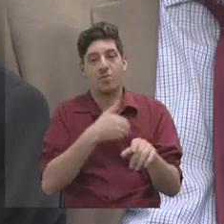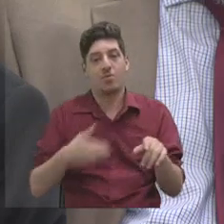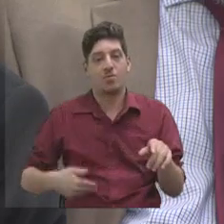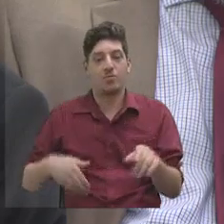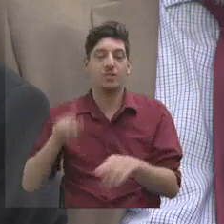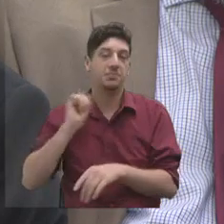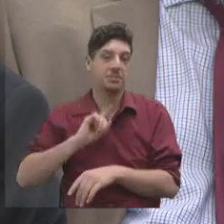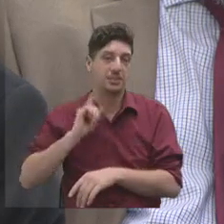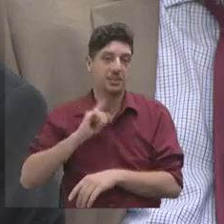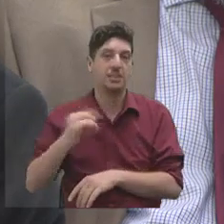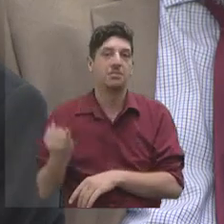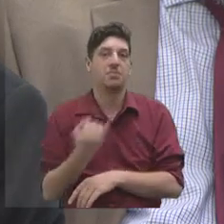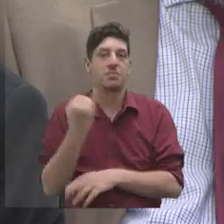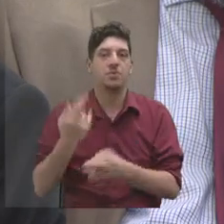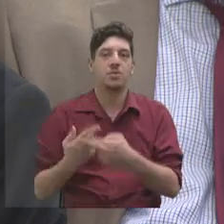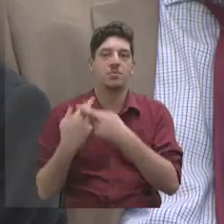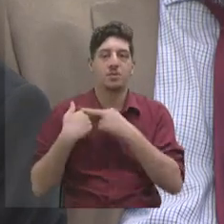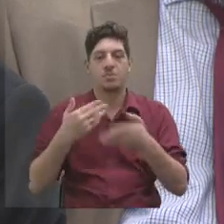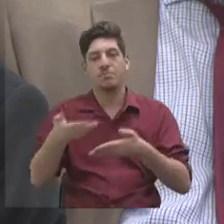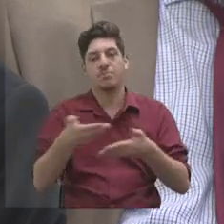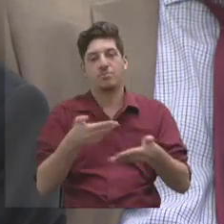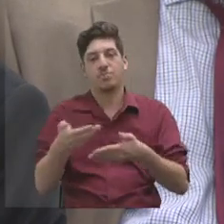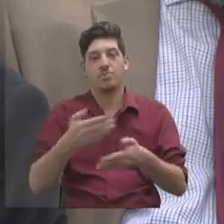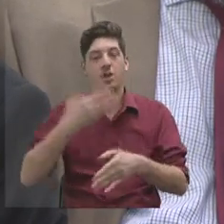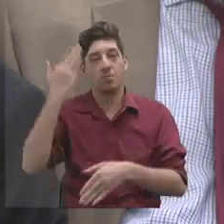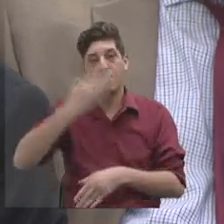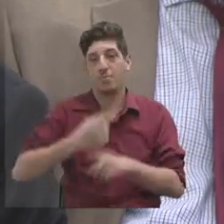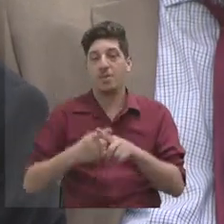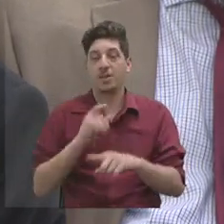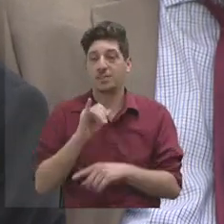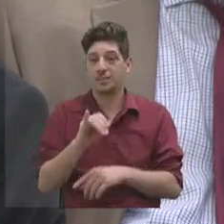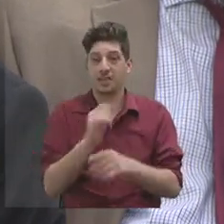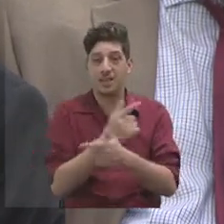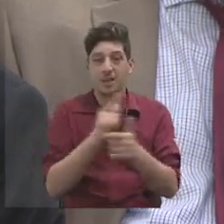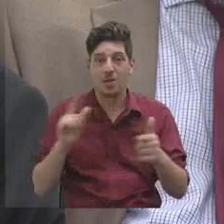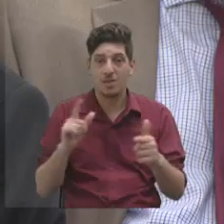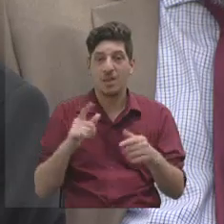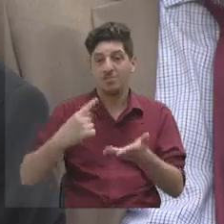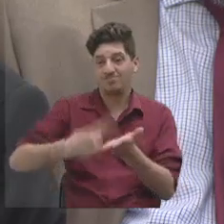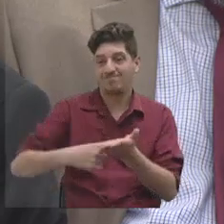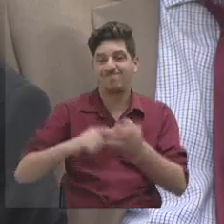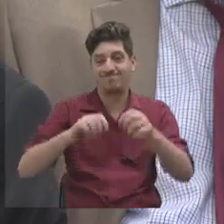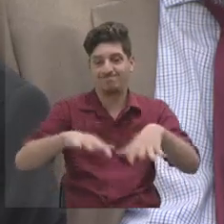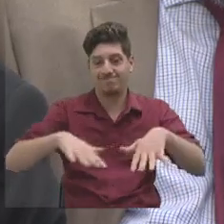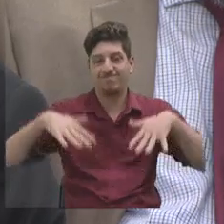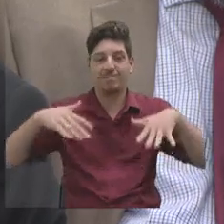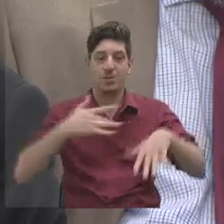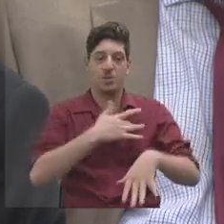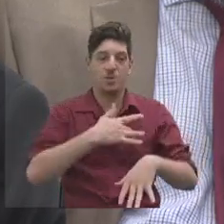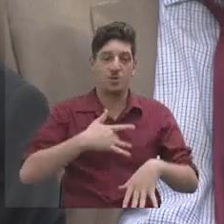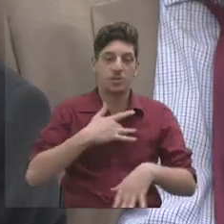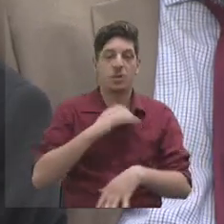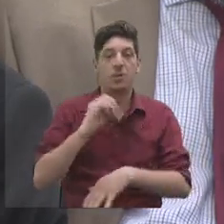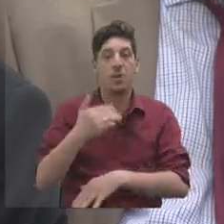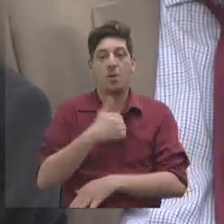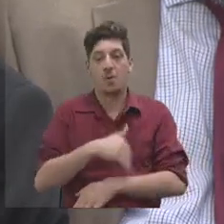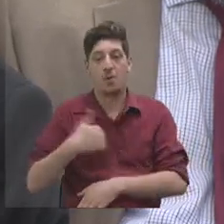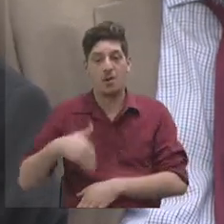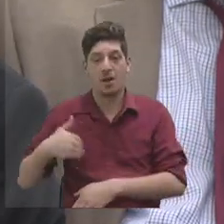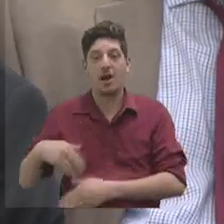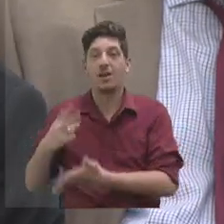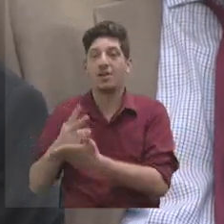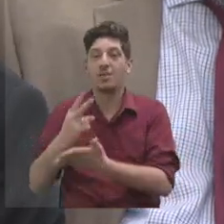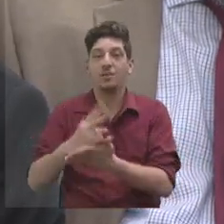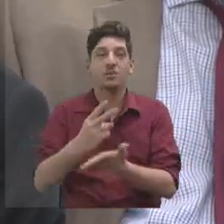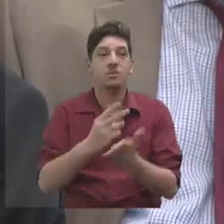muito importante prova que se não fosse a partir daquele momento o Cruzeiro mesmo Atlético continuariam ali sem datas